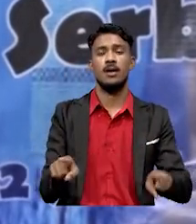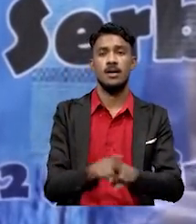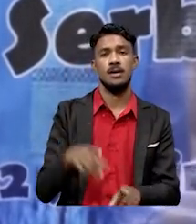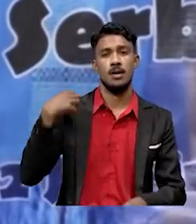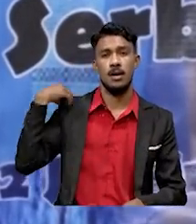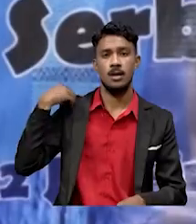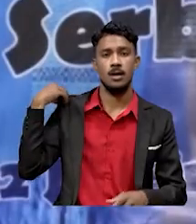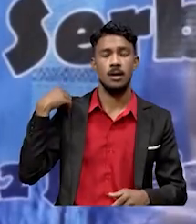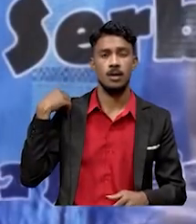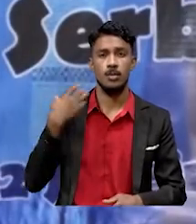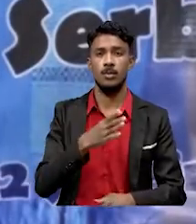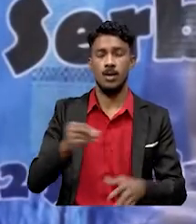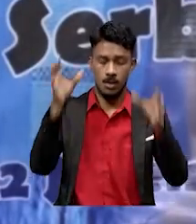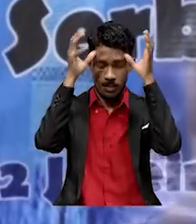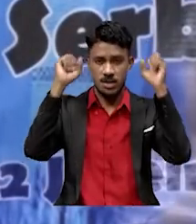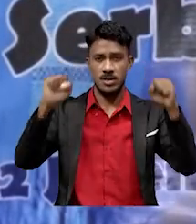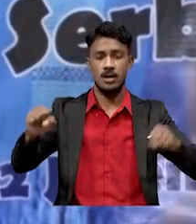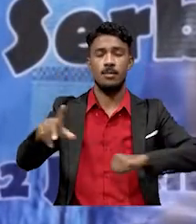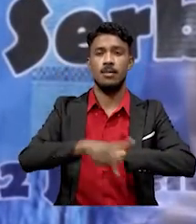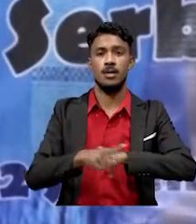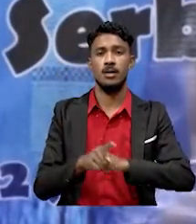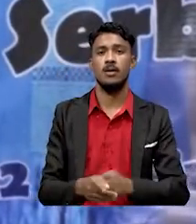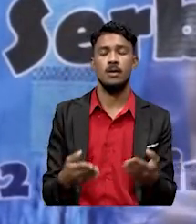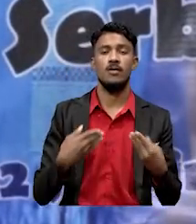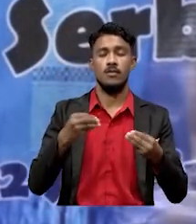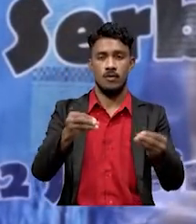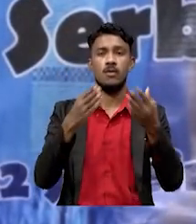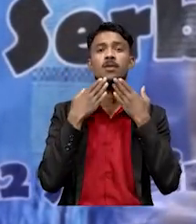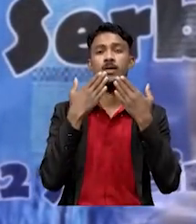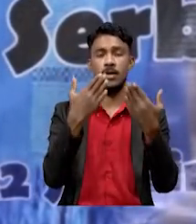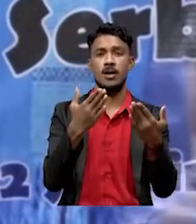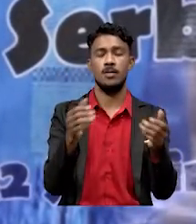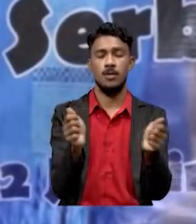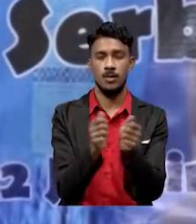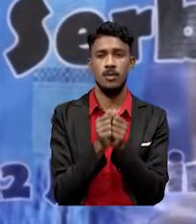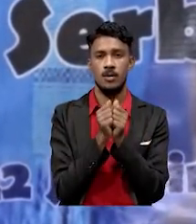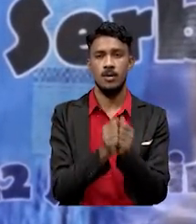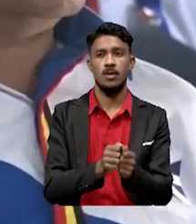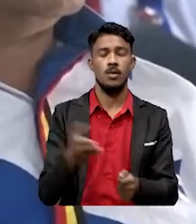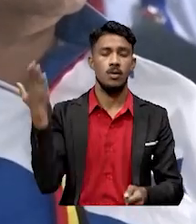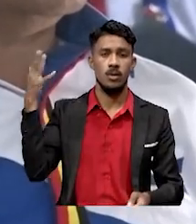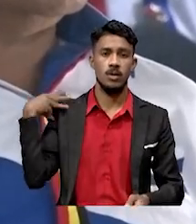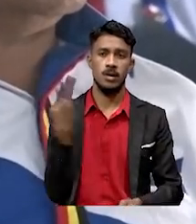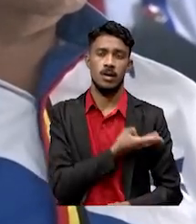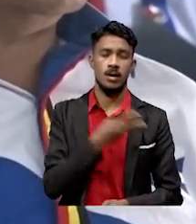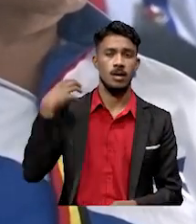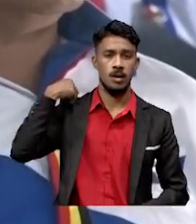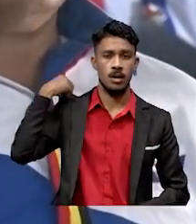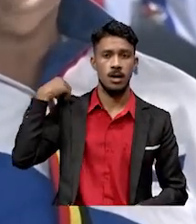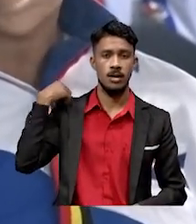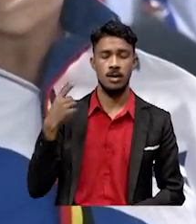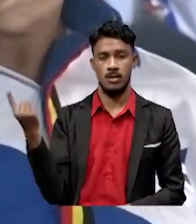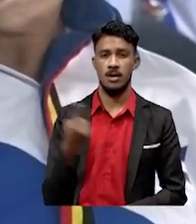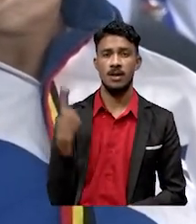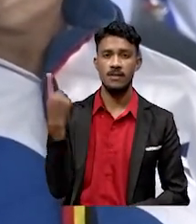Mas eu lhe digo essa presidente do partido, o orgulho do mecanismo. O que está a candidato de lei, mas bem, na fase tem